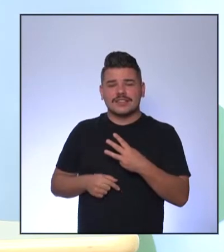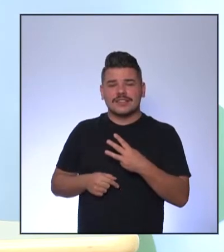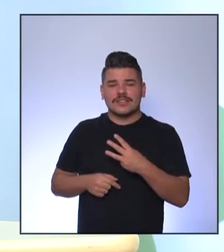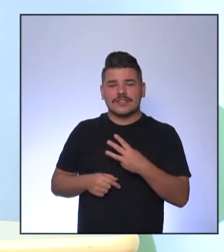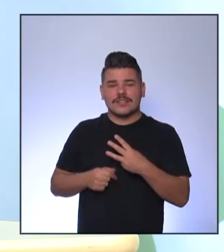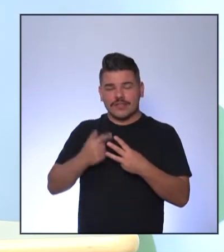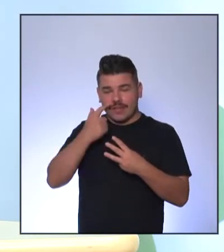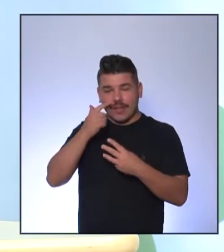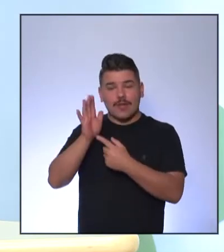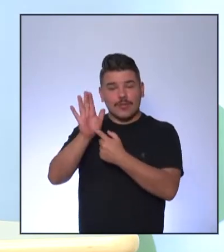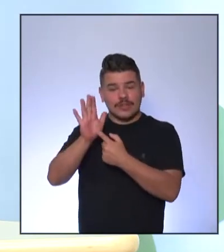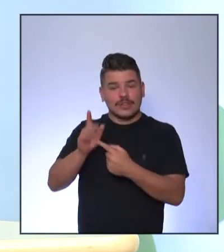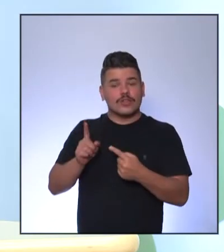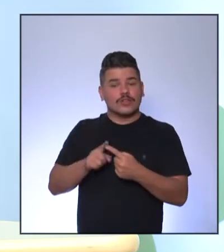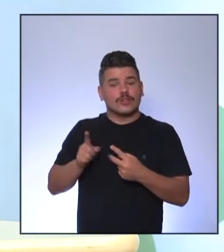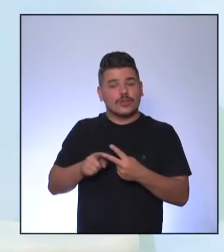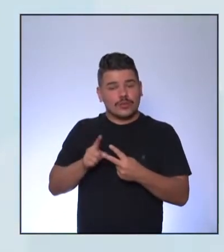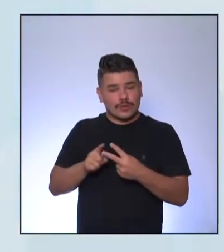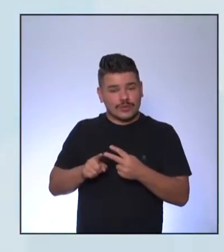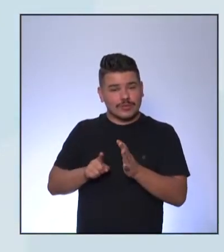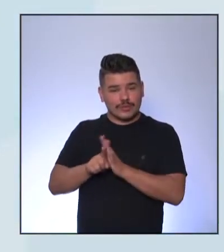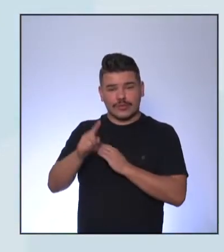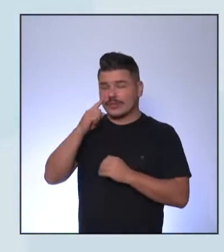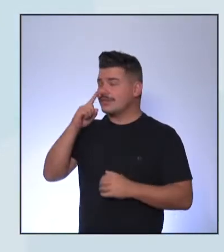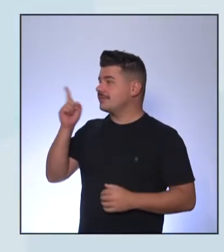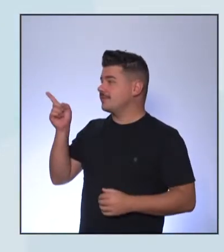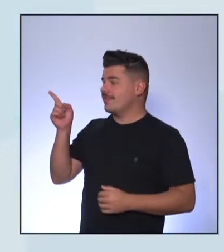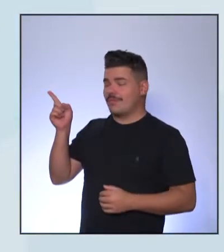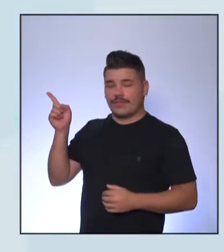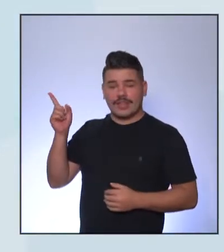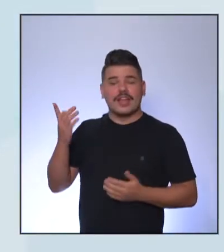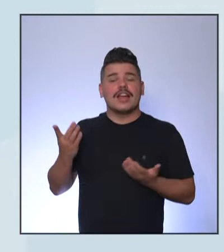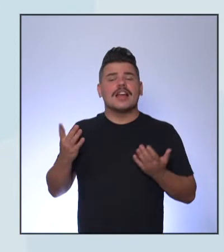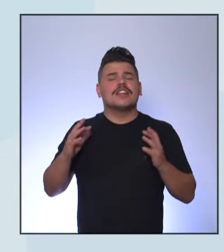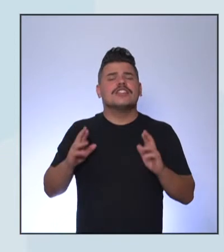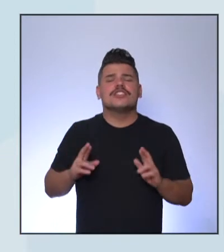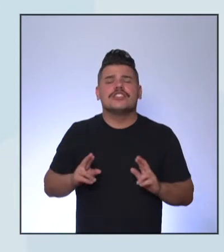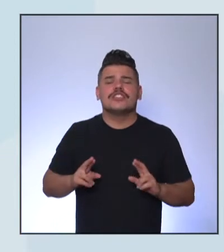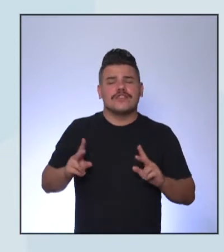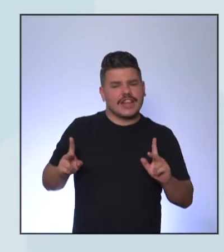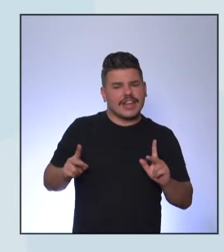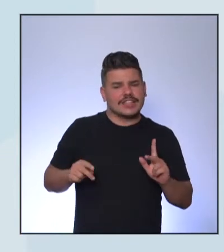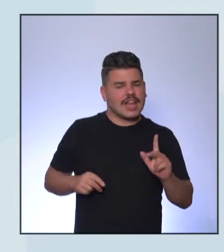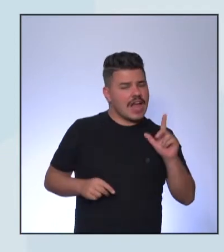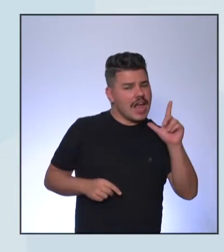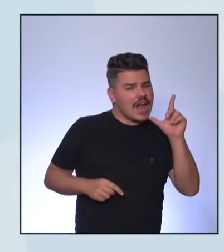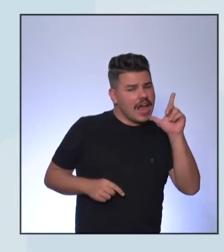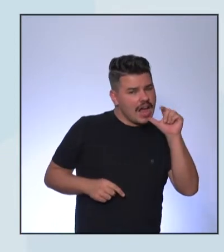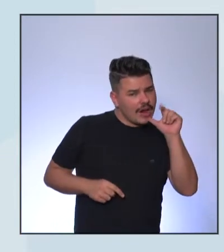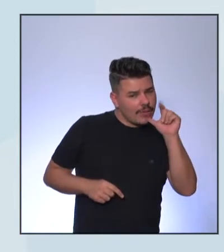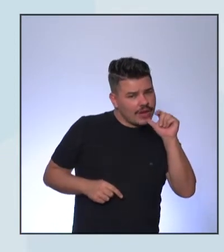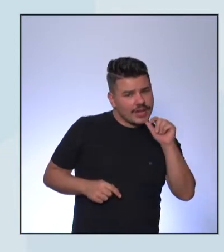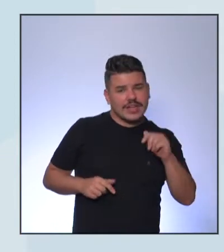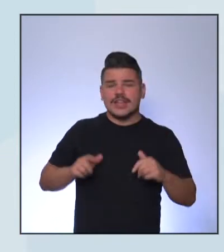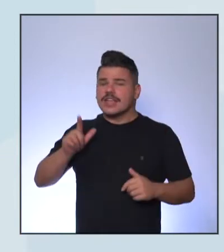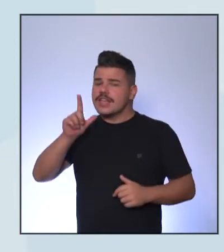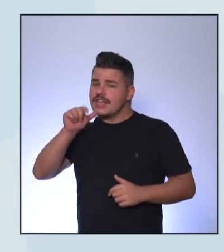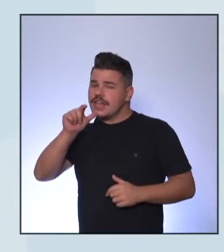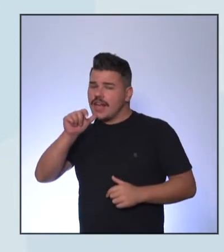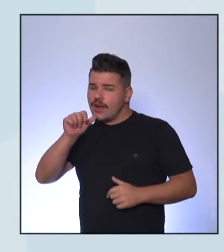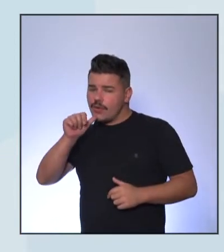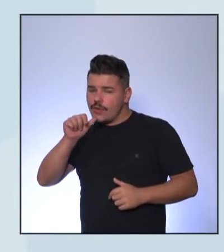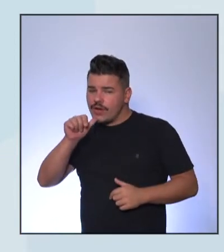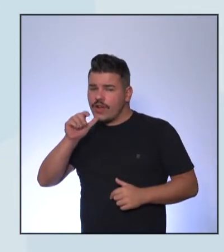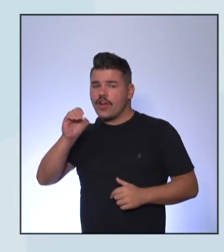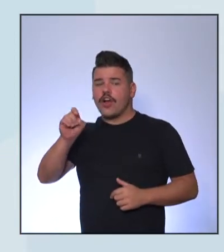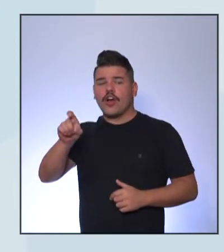a perguntinha. São 2 perguntas, ó. Qual a diferença entre água e água oxigenada, que é o peróxido de hidrogênio?